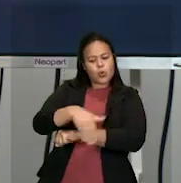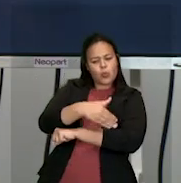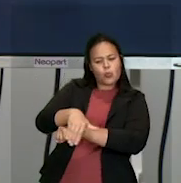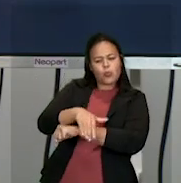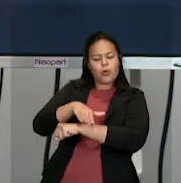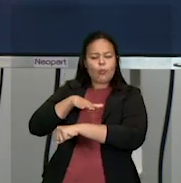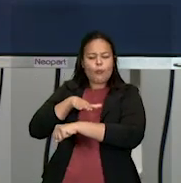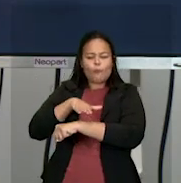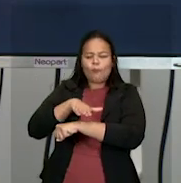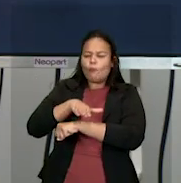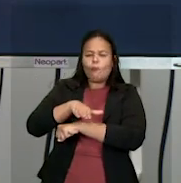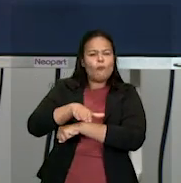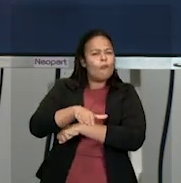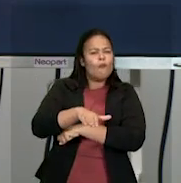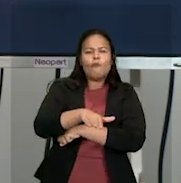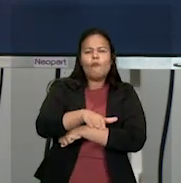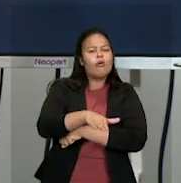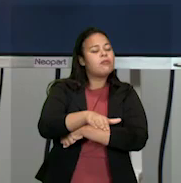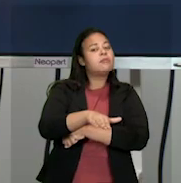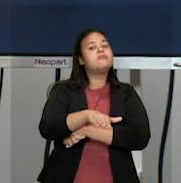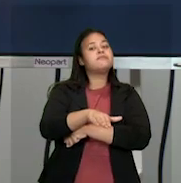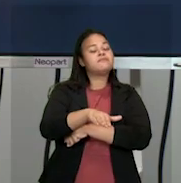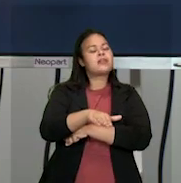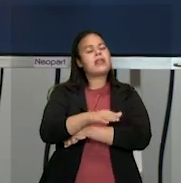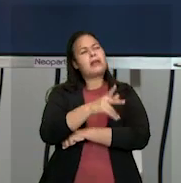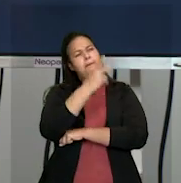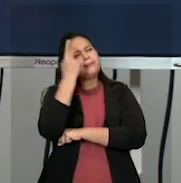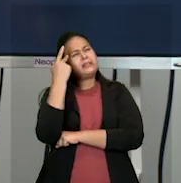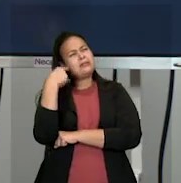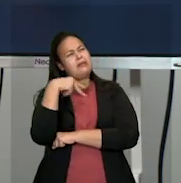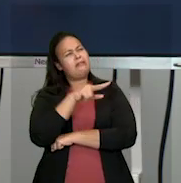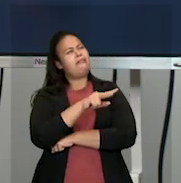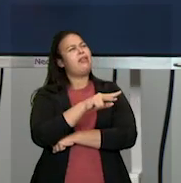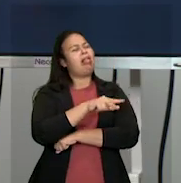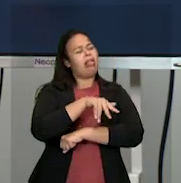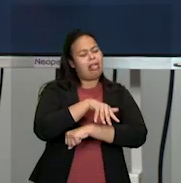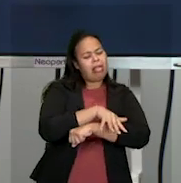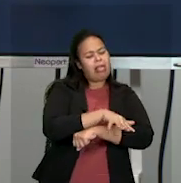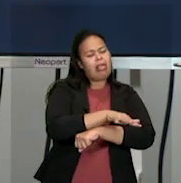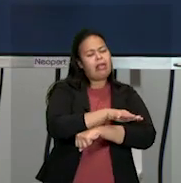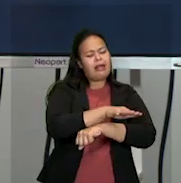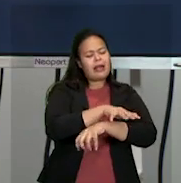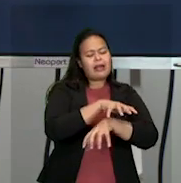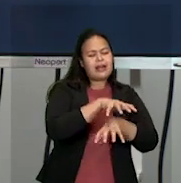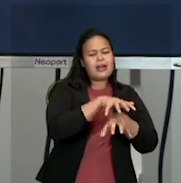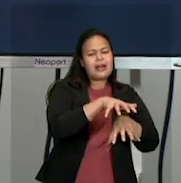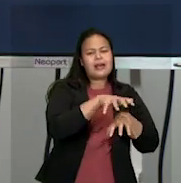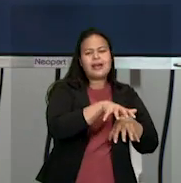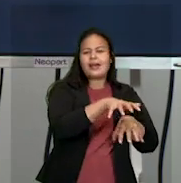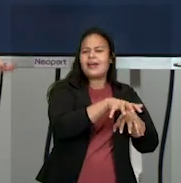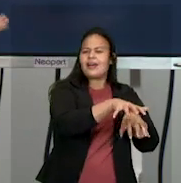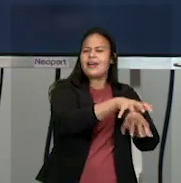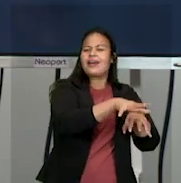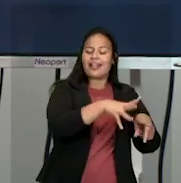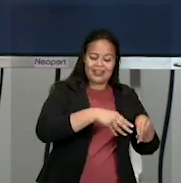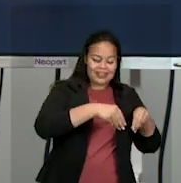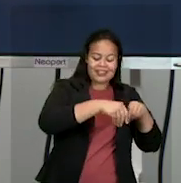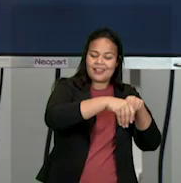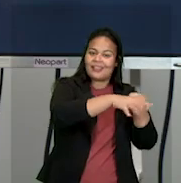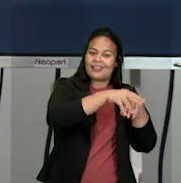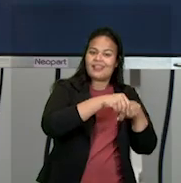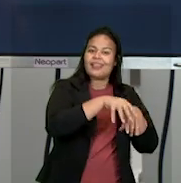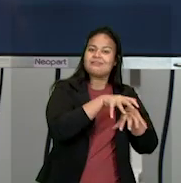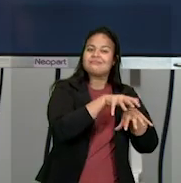são pavimentadas, né? As pessoas falam, estrada de chão, então aquela estrada de terra